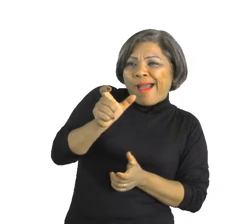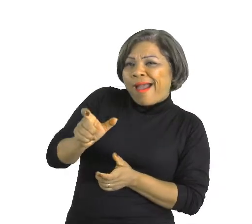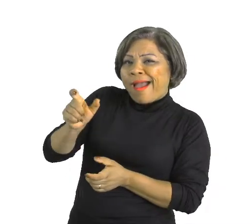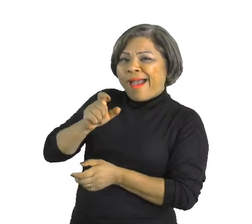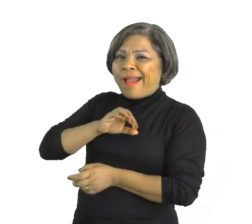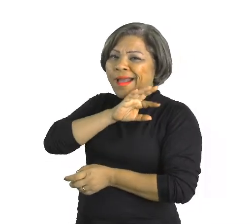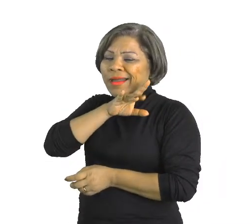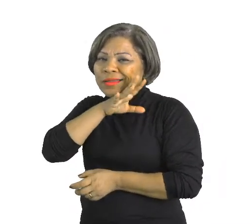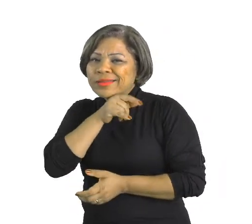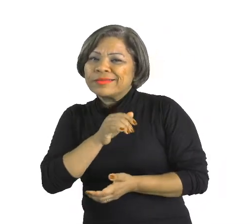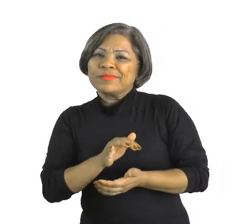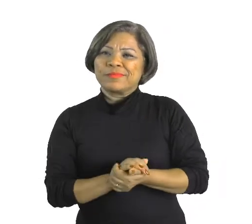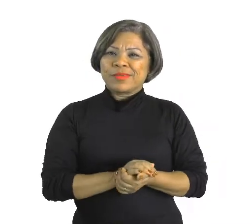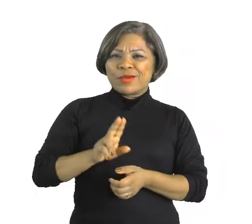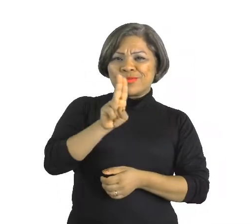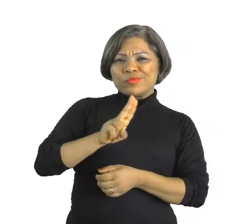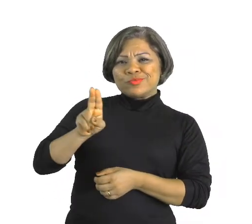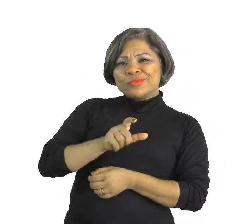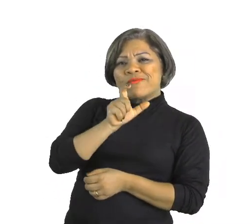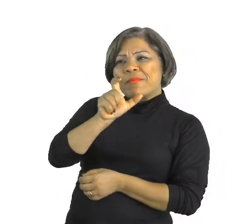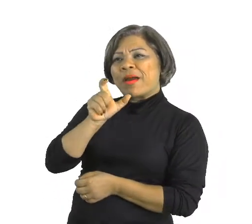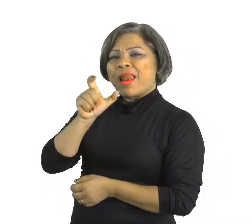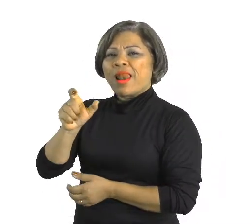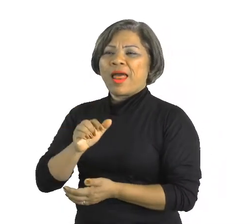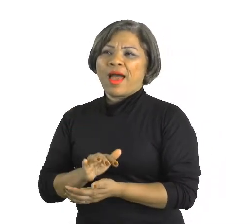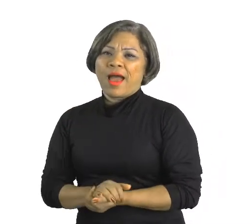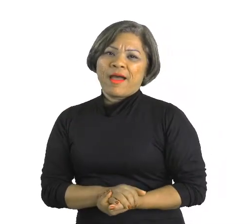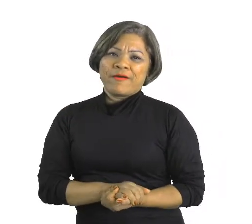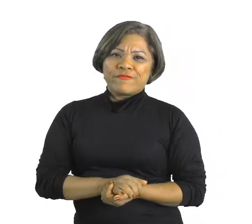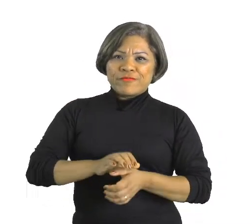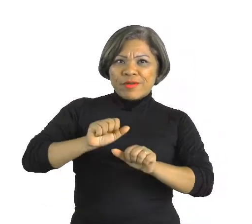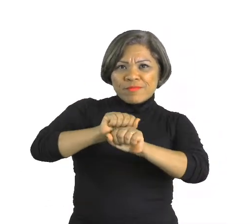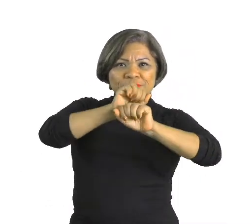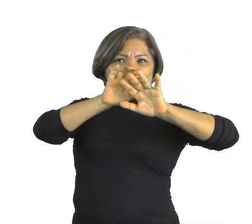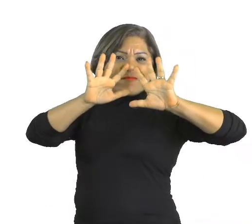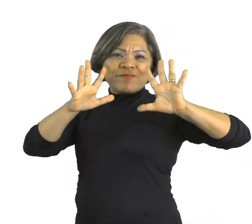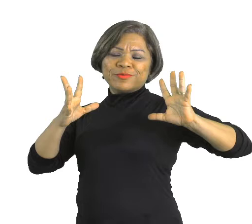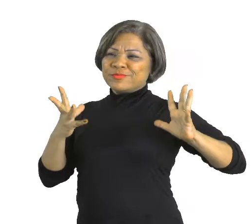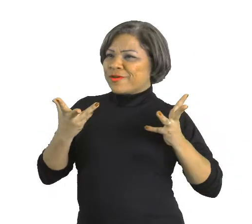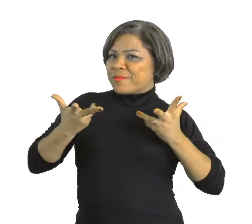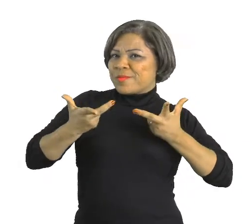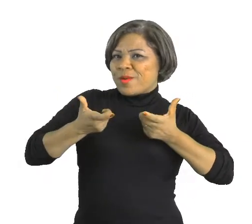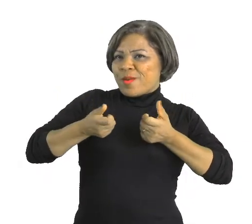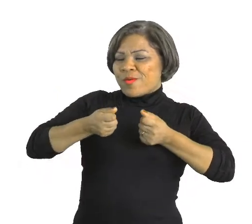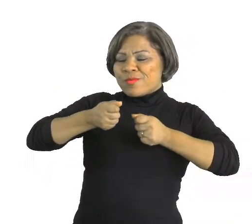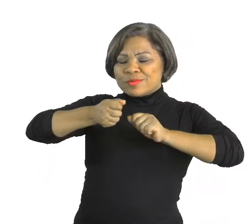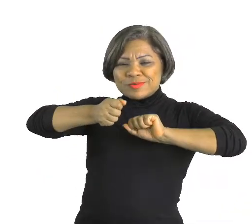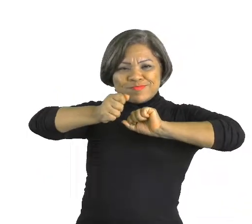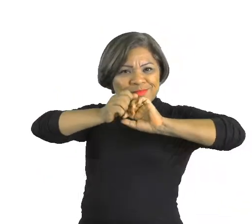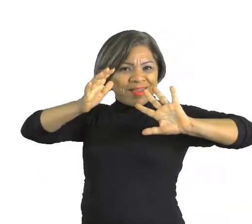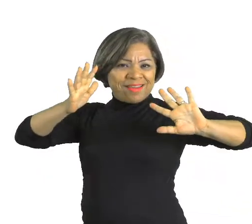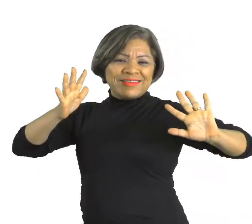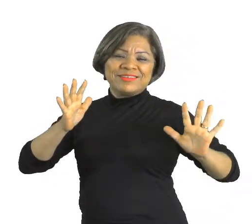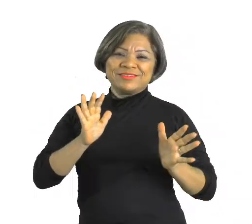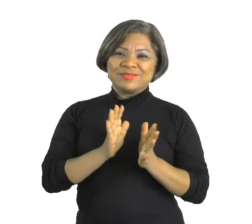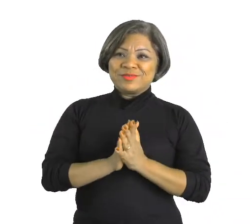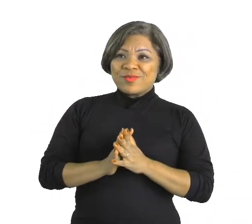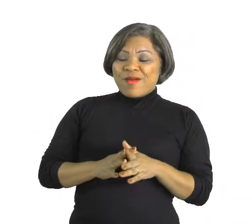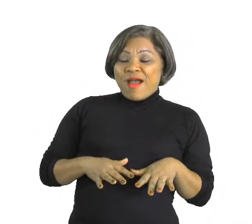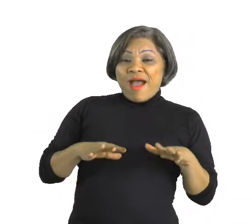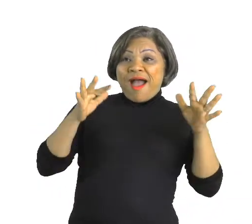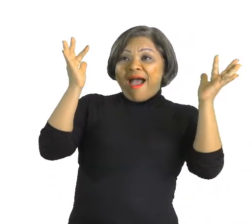maravilhoso, fabuloso, esplêndido e ótimo. E alegrava o dia de